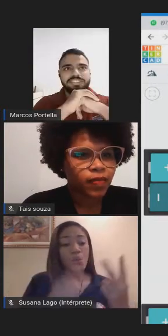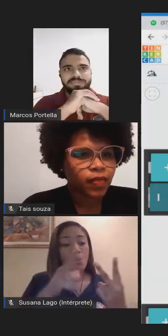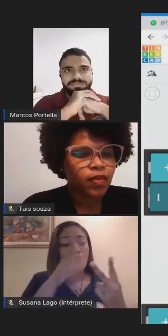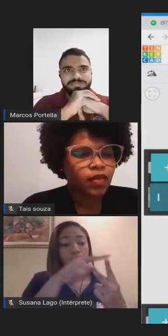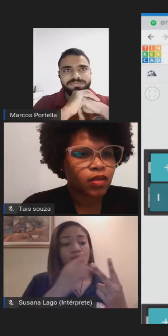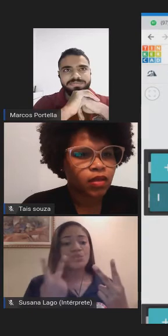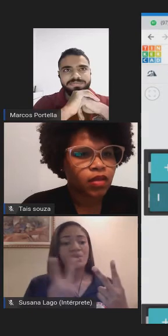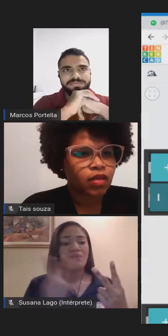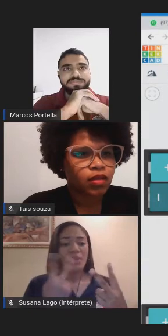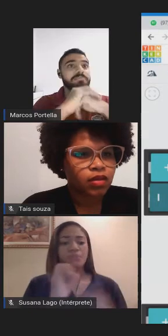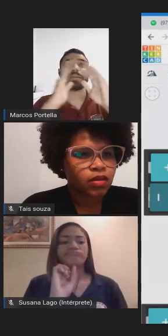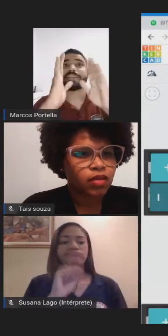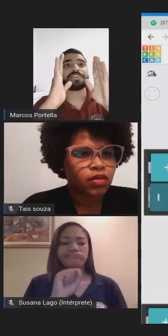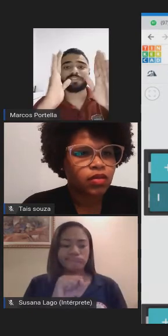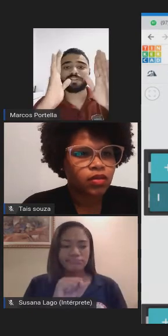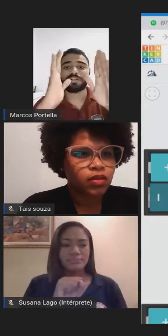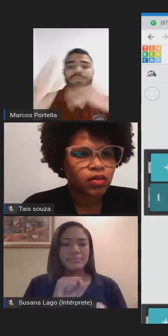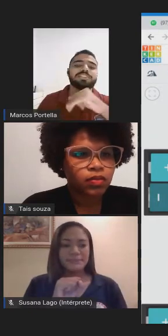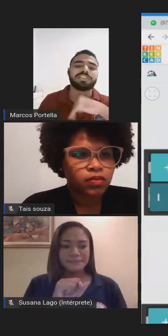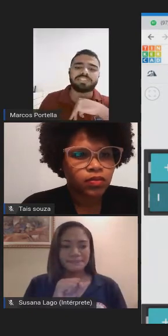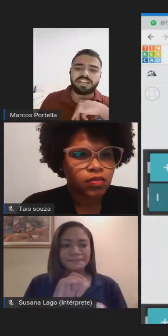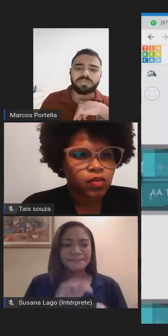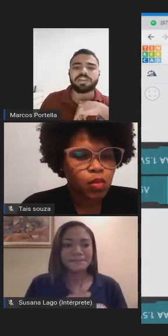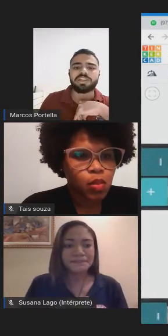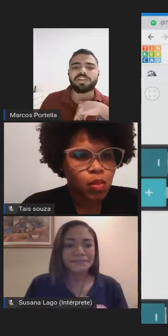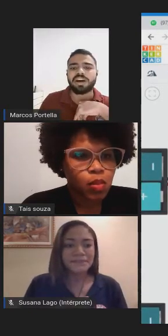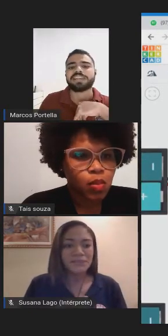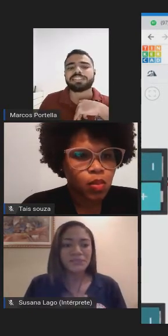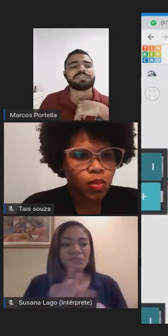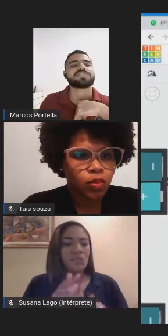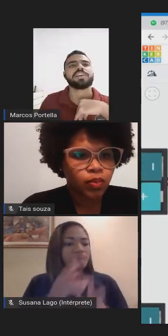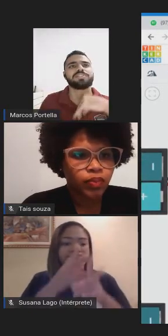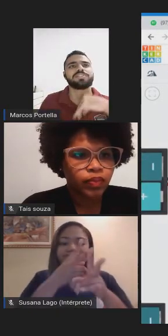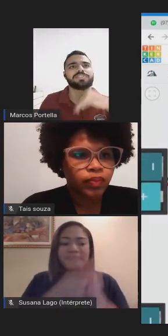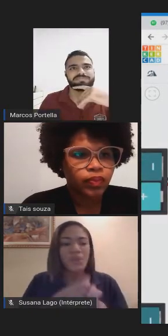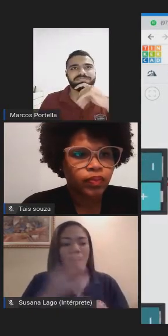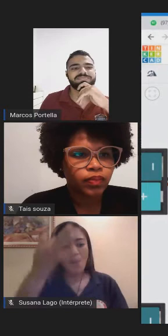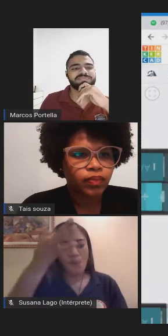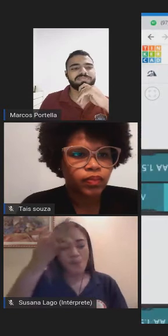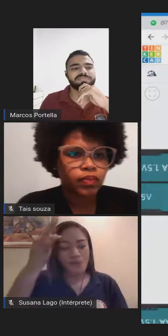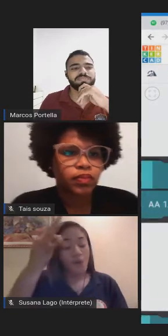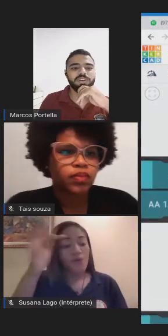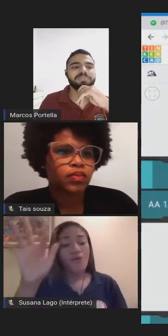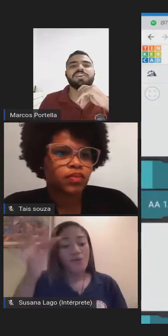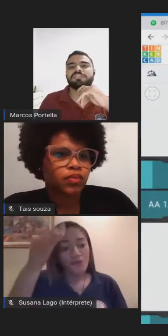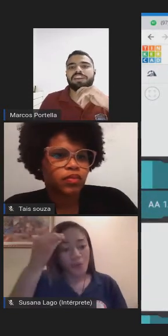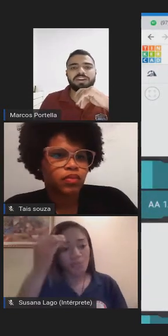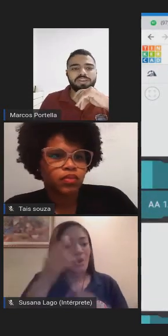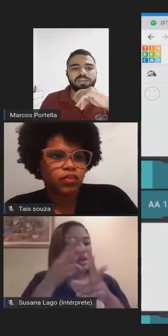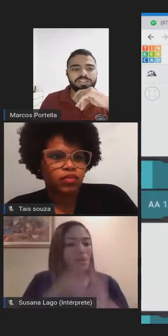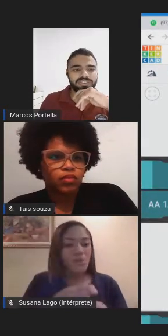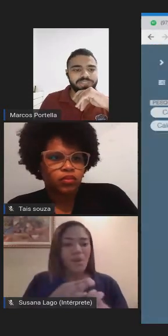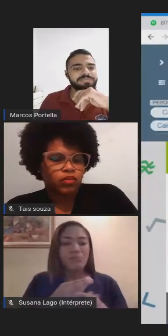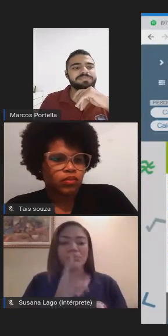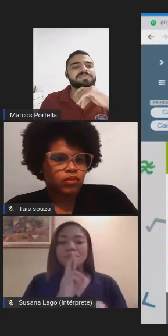da resistência. Pela mesma fórmula de tensão igual a resistência vezes corrente. Como? Vai